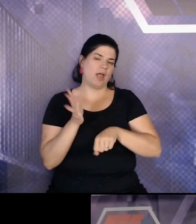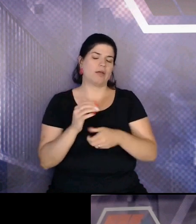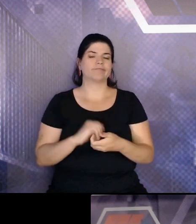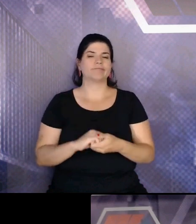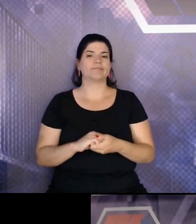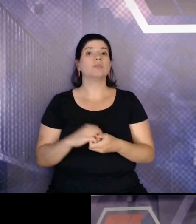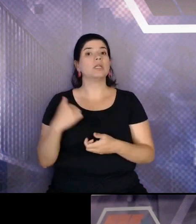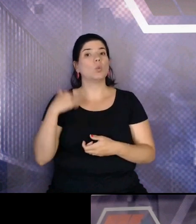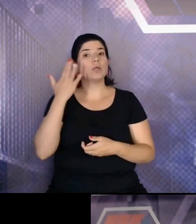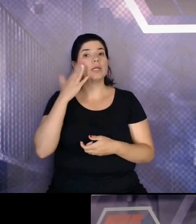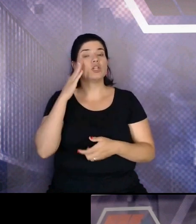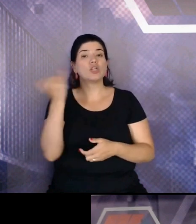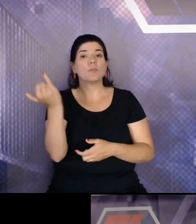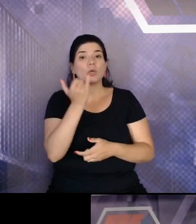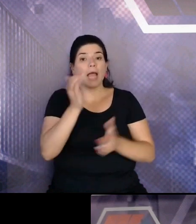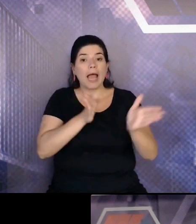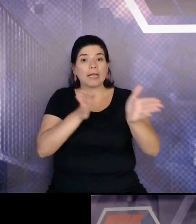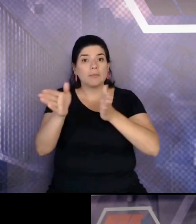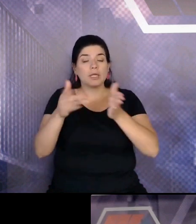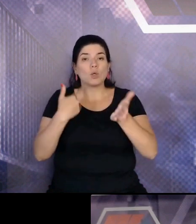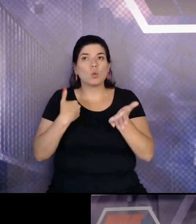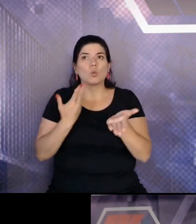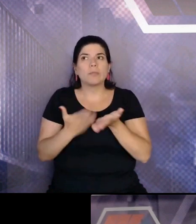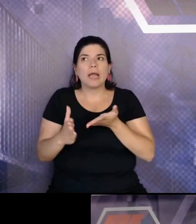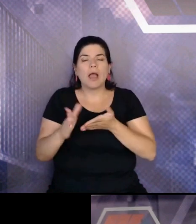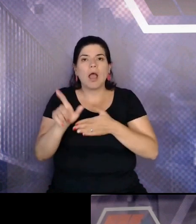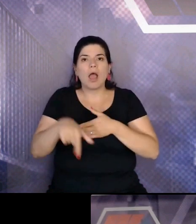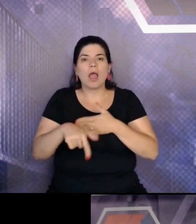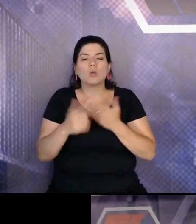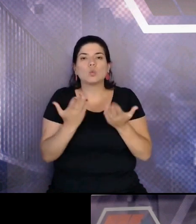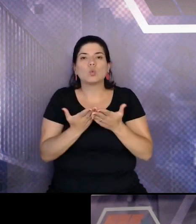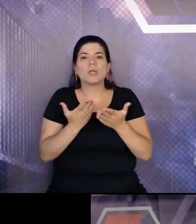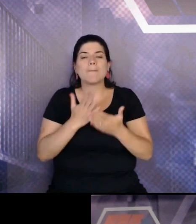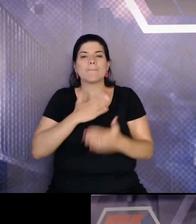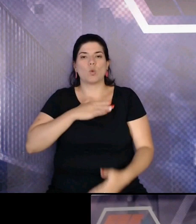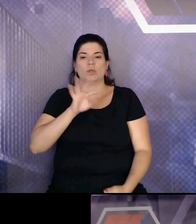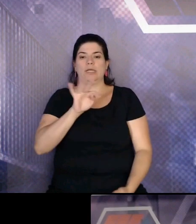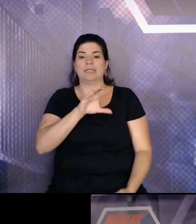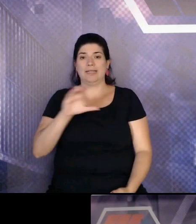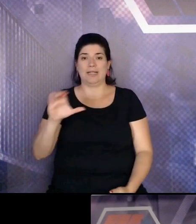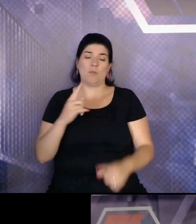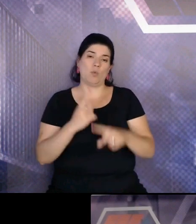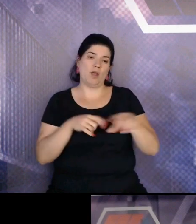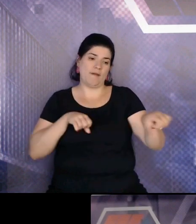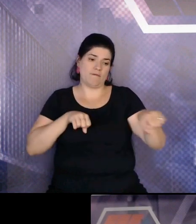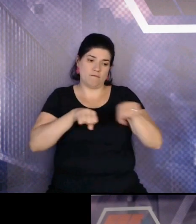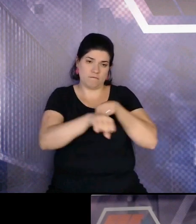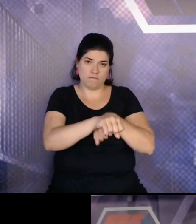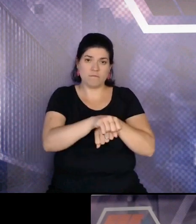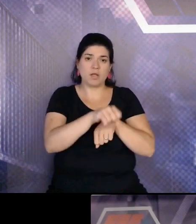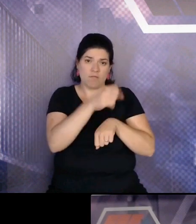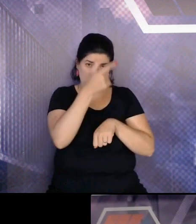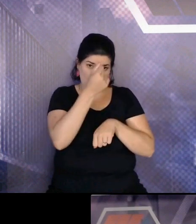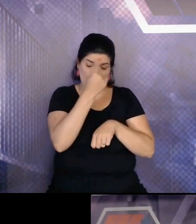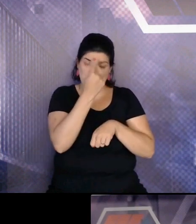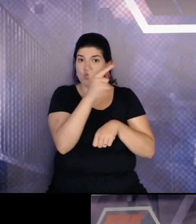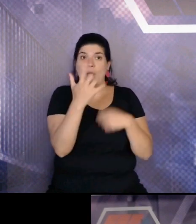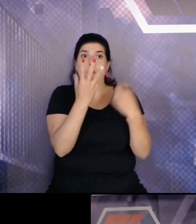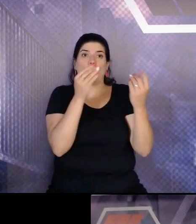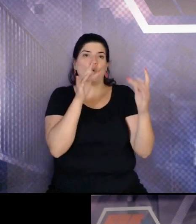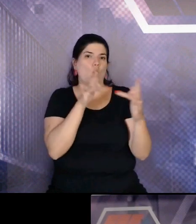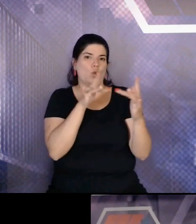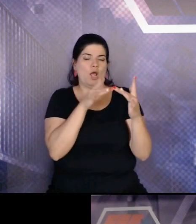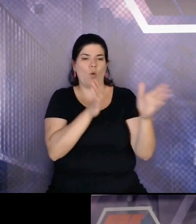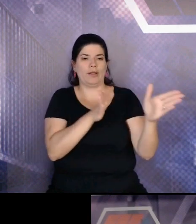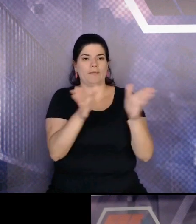entendi a importância da acessibilidade quando estava fazendo o meu TCC. Na graduação, a gente não tem muito esse contato com